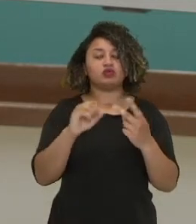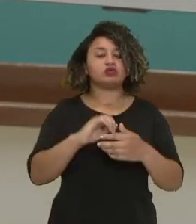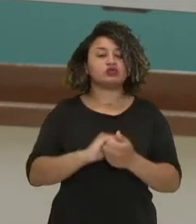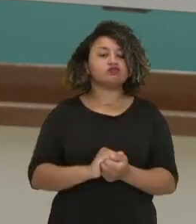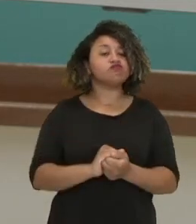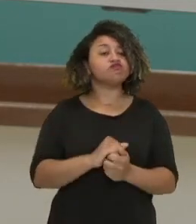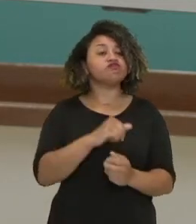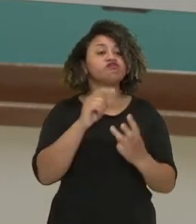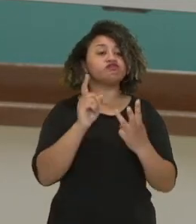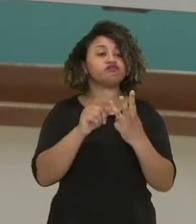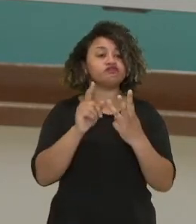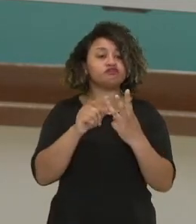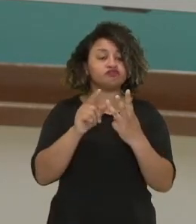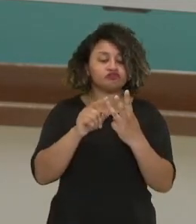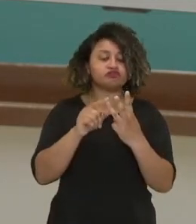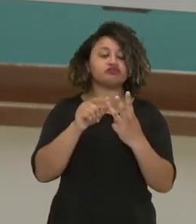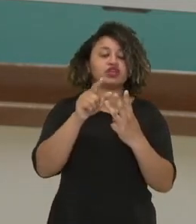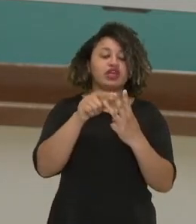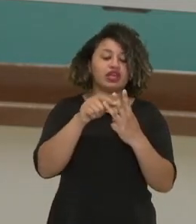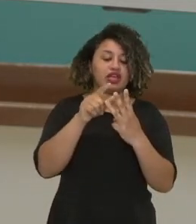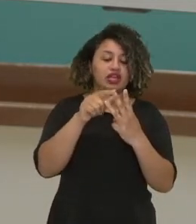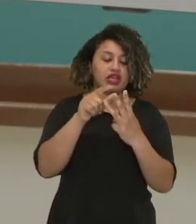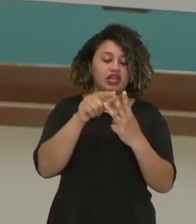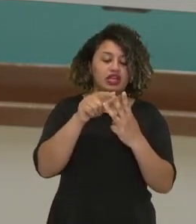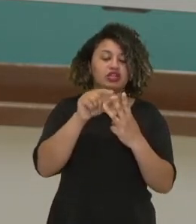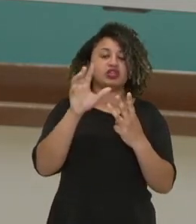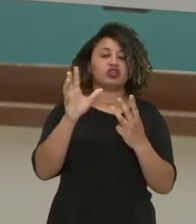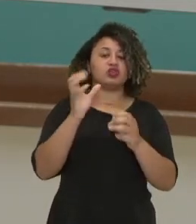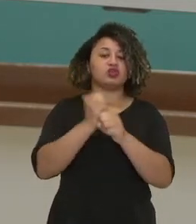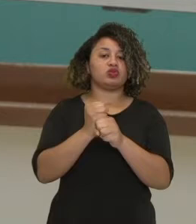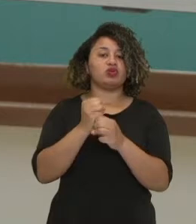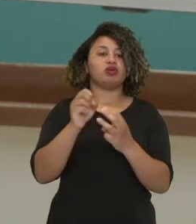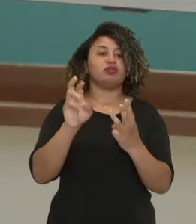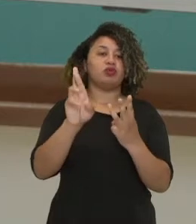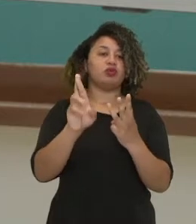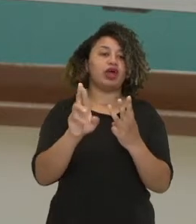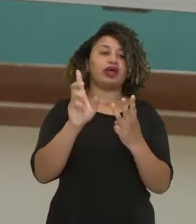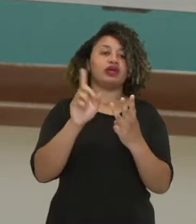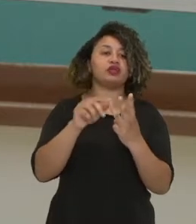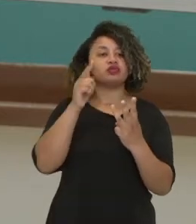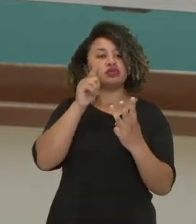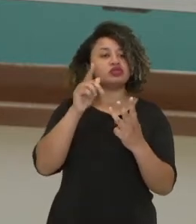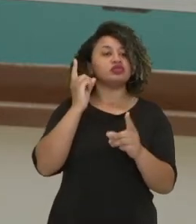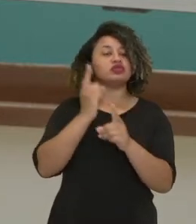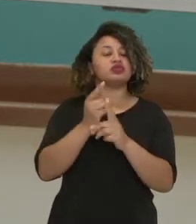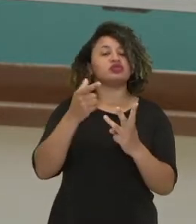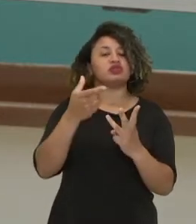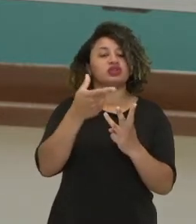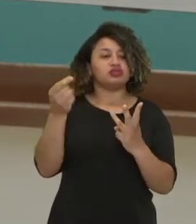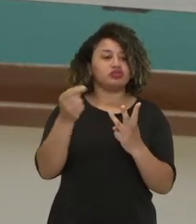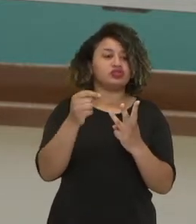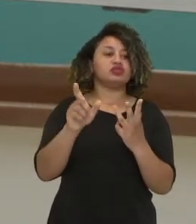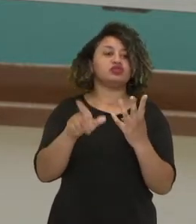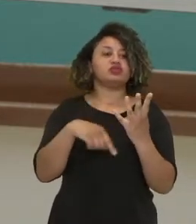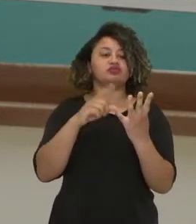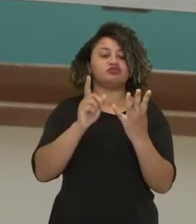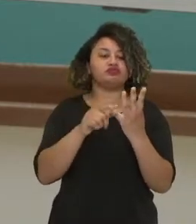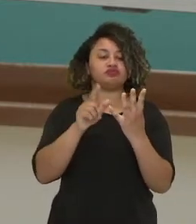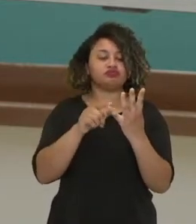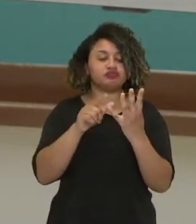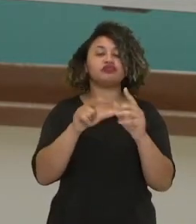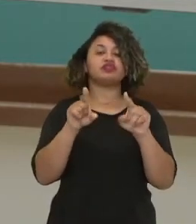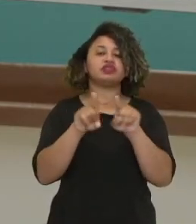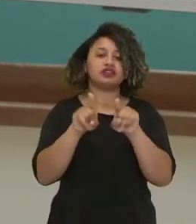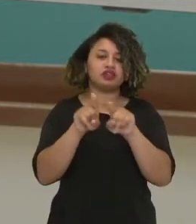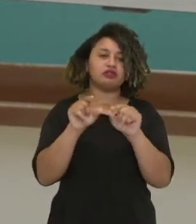A3, pego o anterior. Quem é o anterior a A3? O termo anterior, A2. E acrescento a razão. Já conheço a